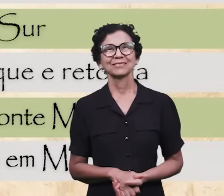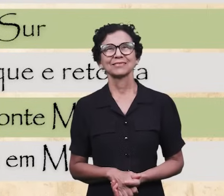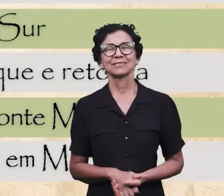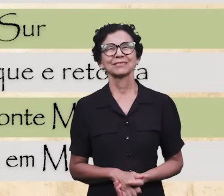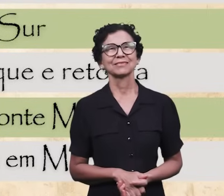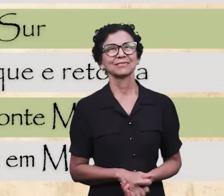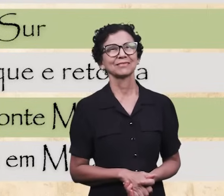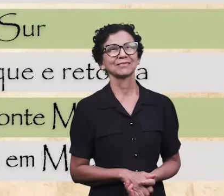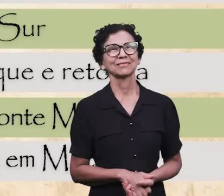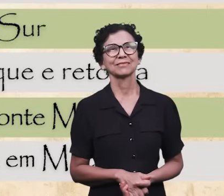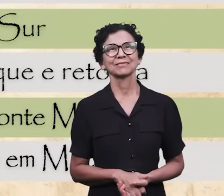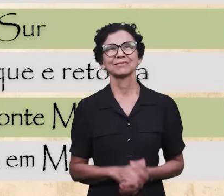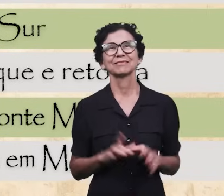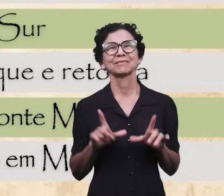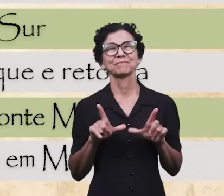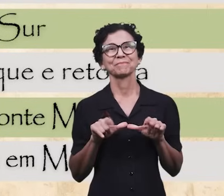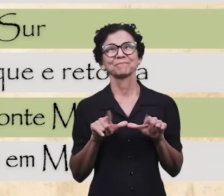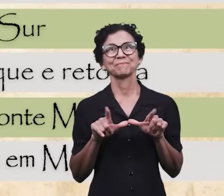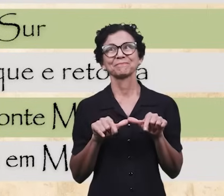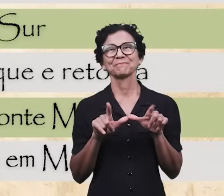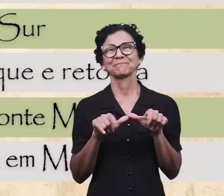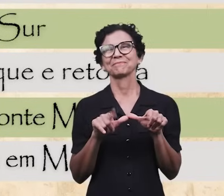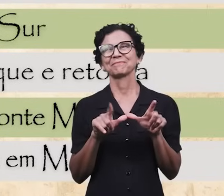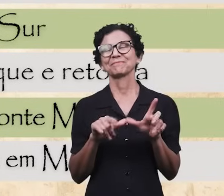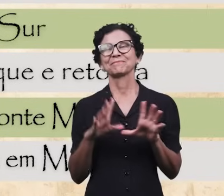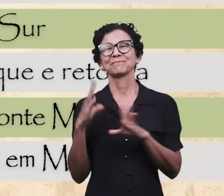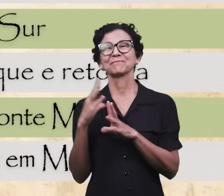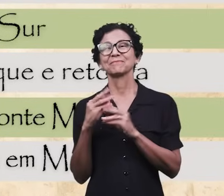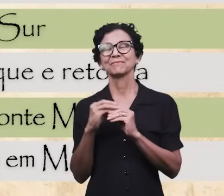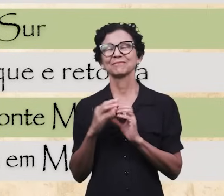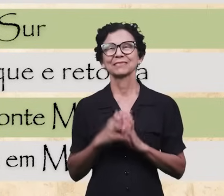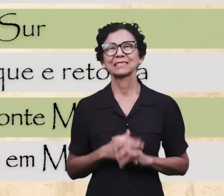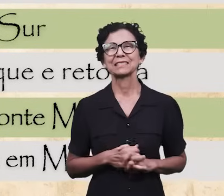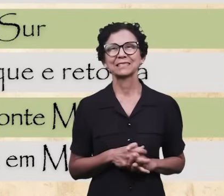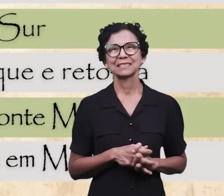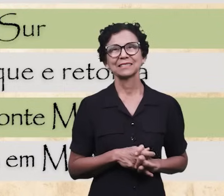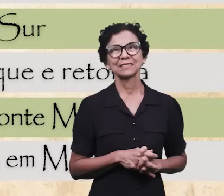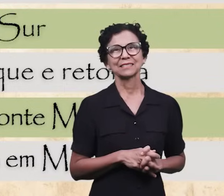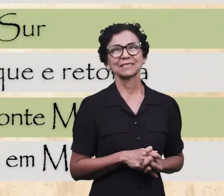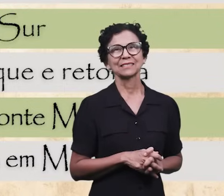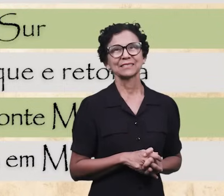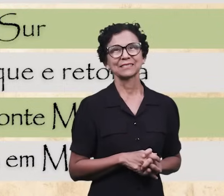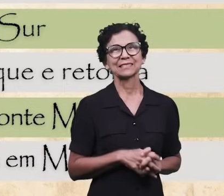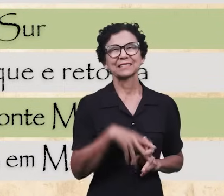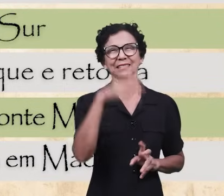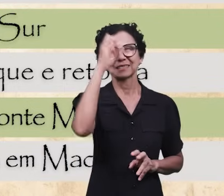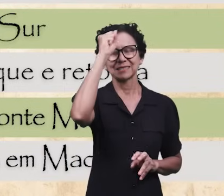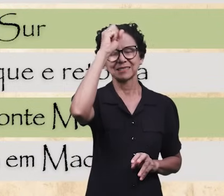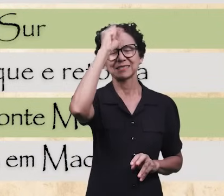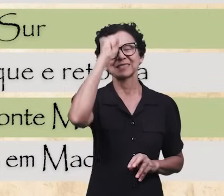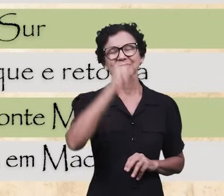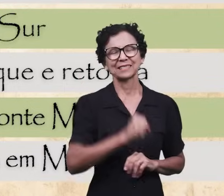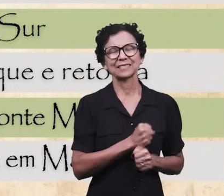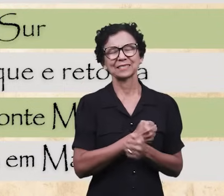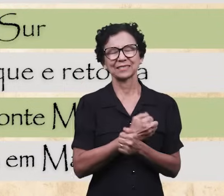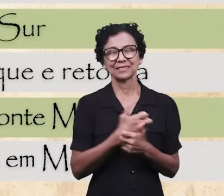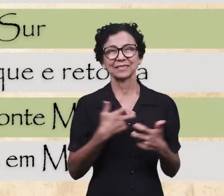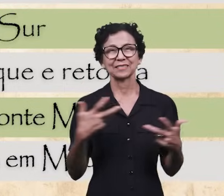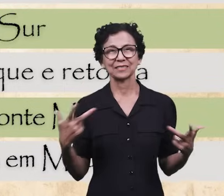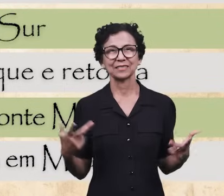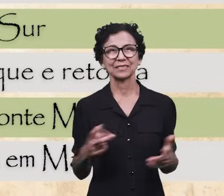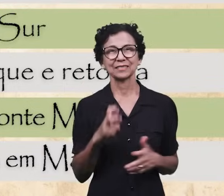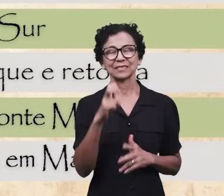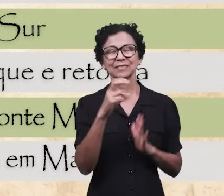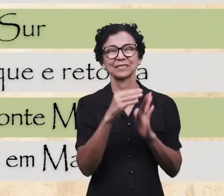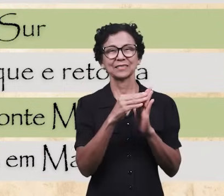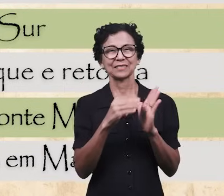esse aí, né? Aprendemos muito nestes 5 episódios, até sugerimos,